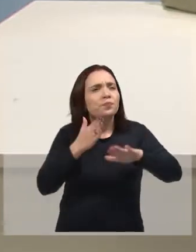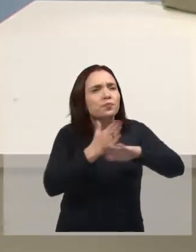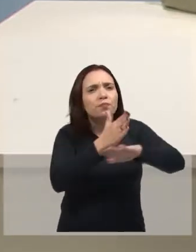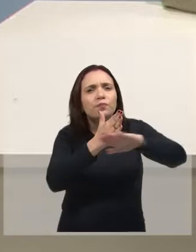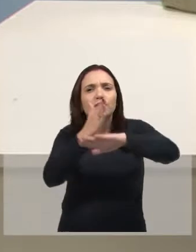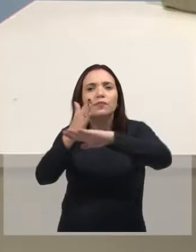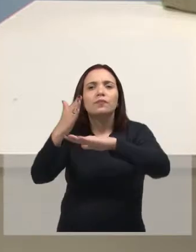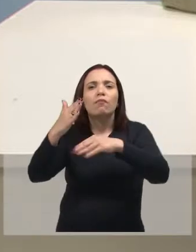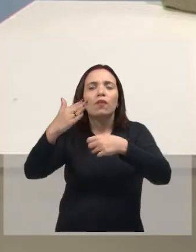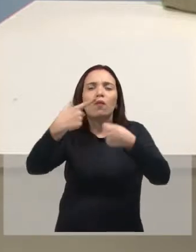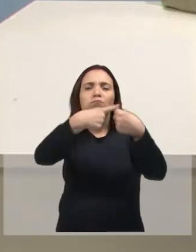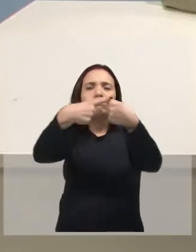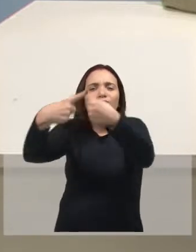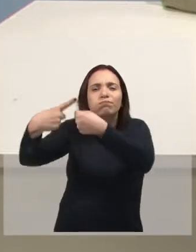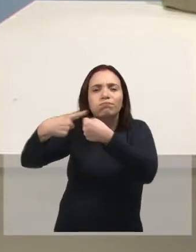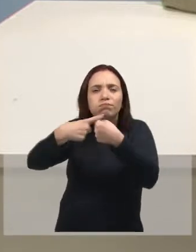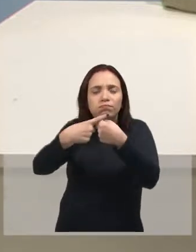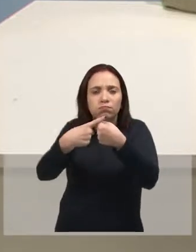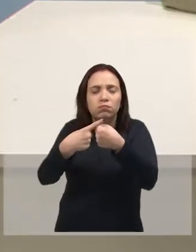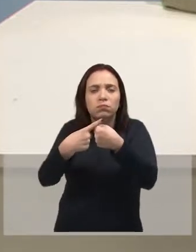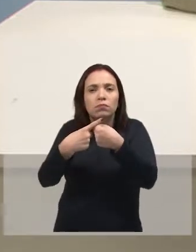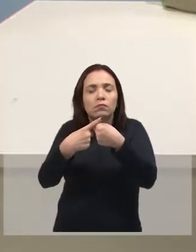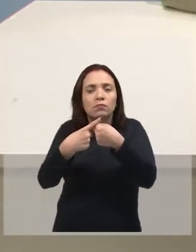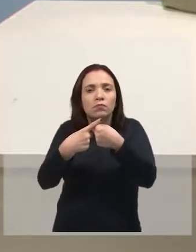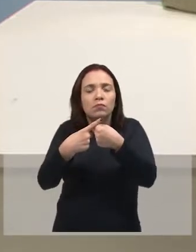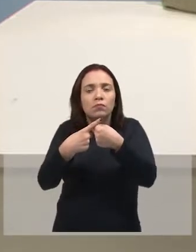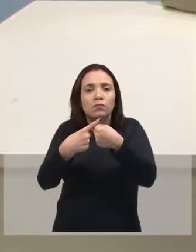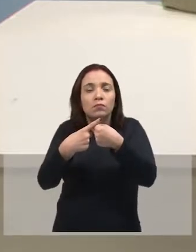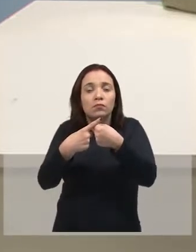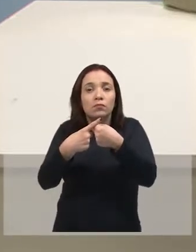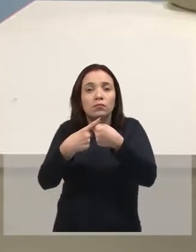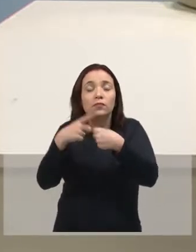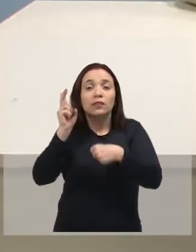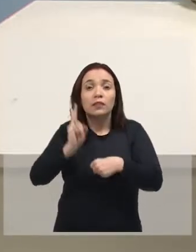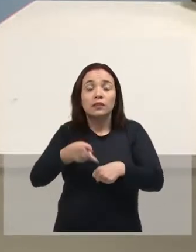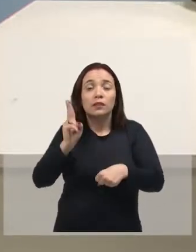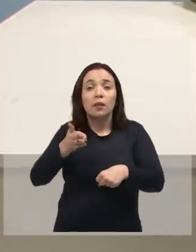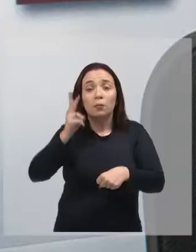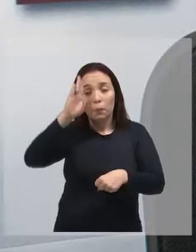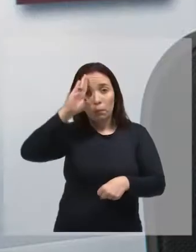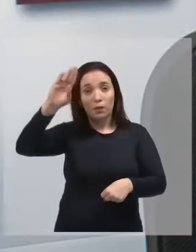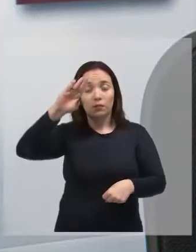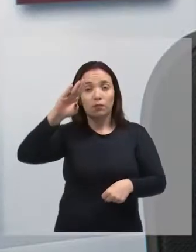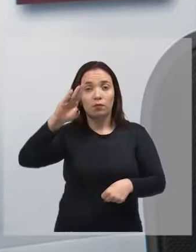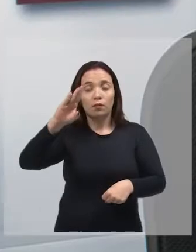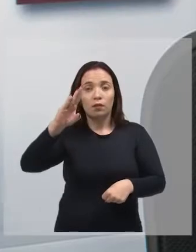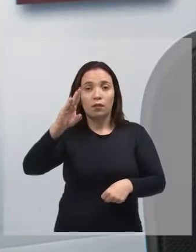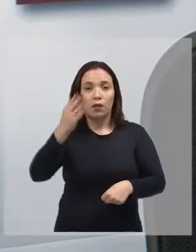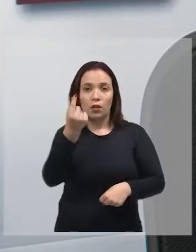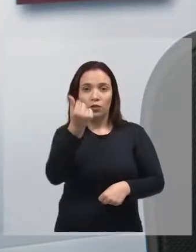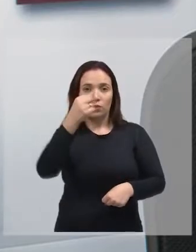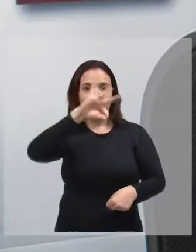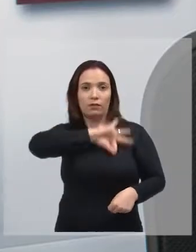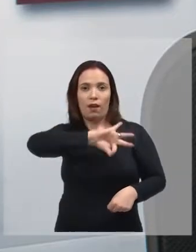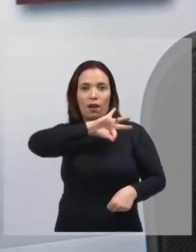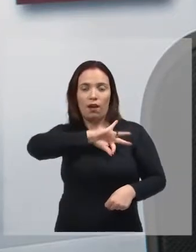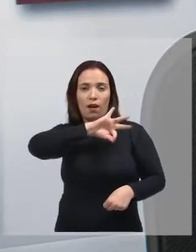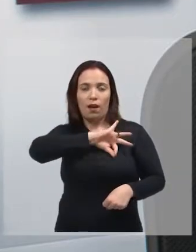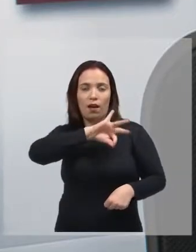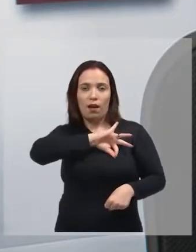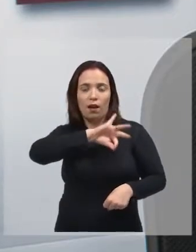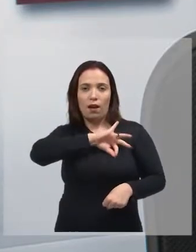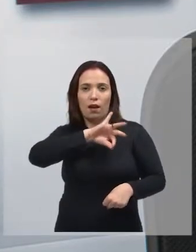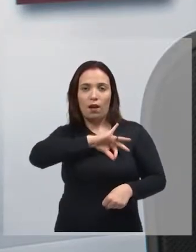e pequeno porte, quando chega, Paulo, o período de recebimento de circulação do salário dos